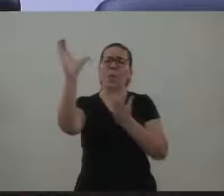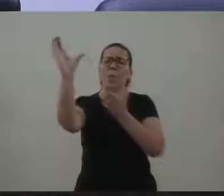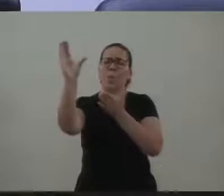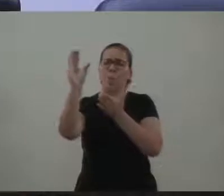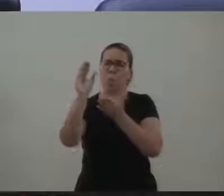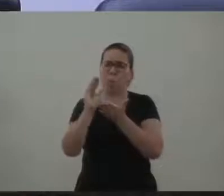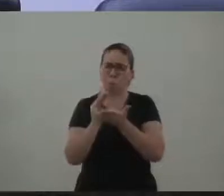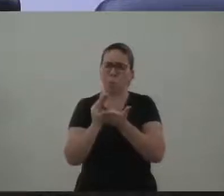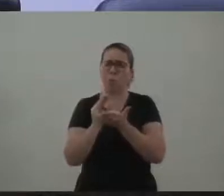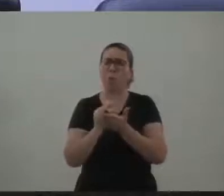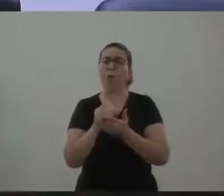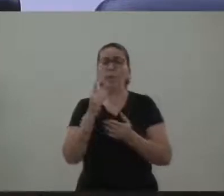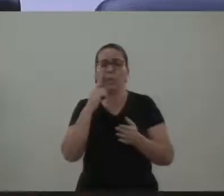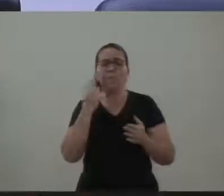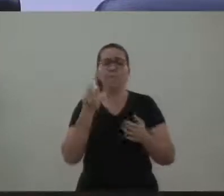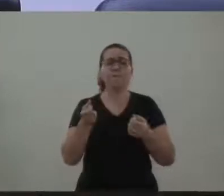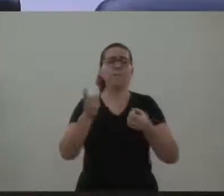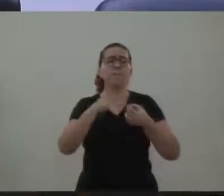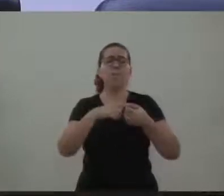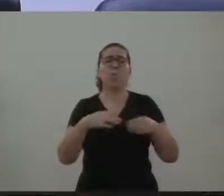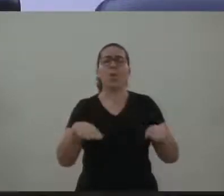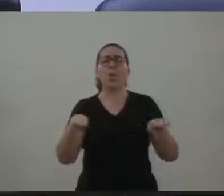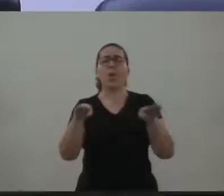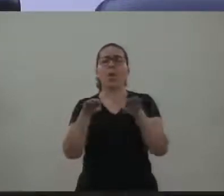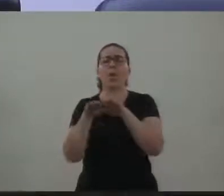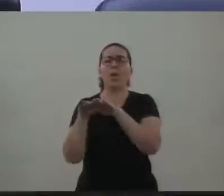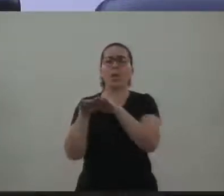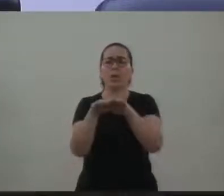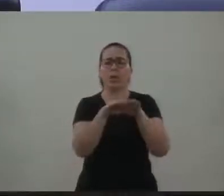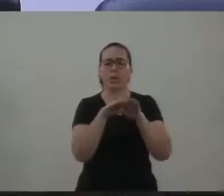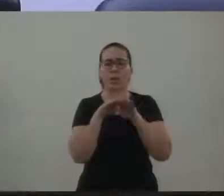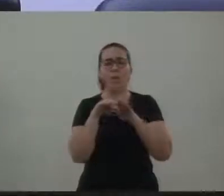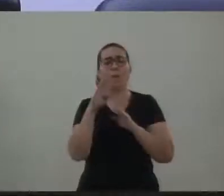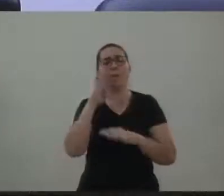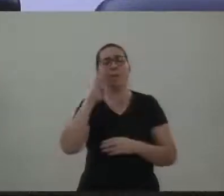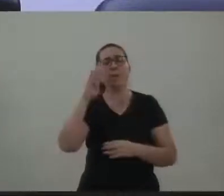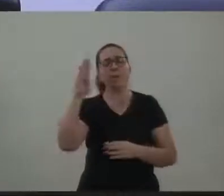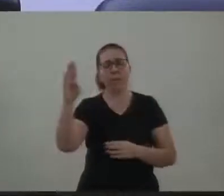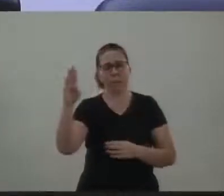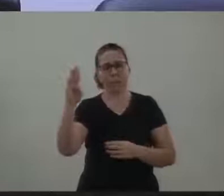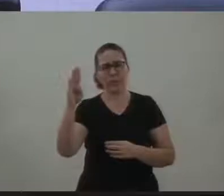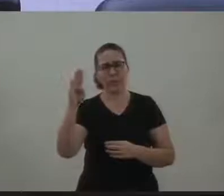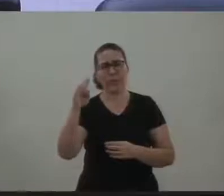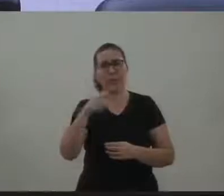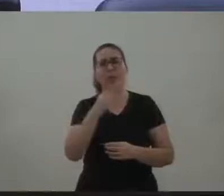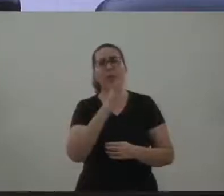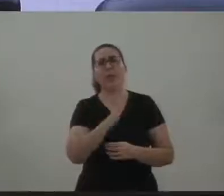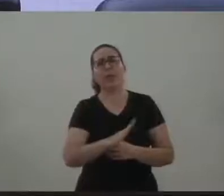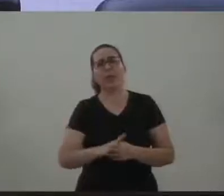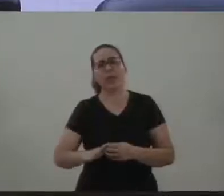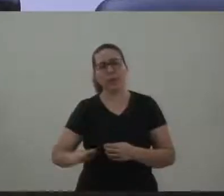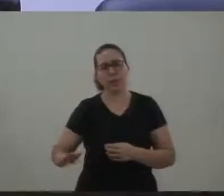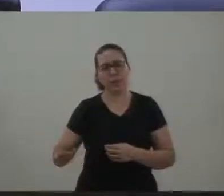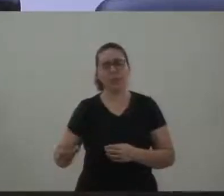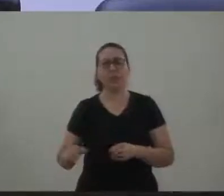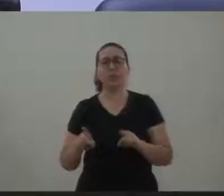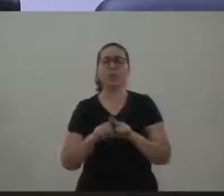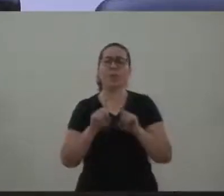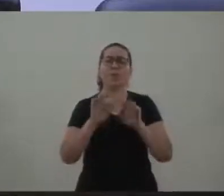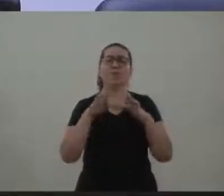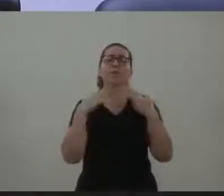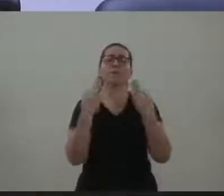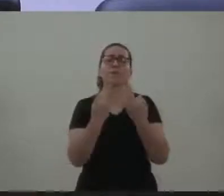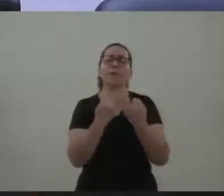então precisa ter um reequilíbrio na tratativa, principalmente das crianças e das famílias